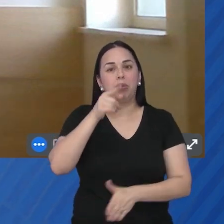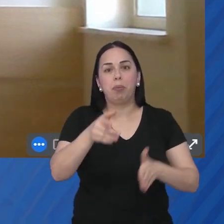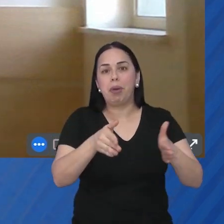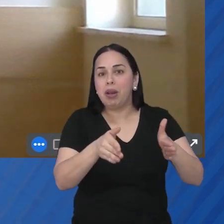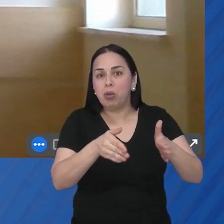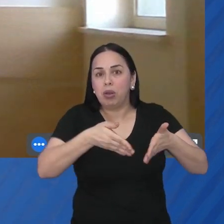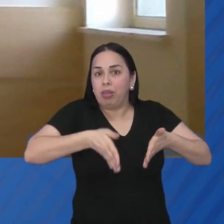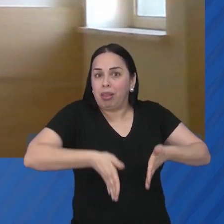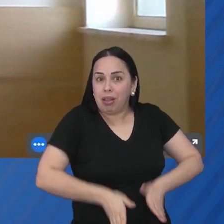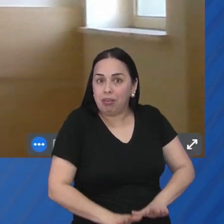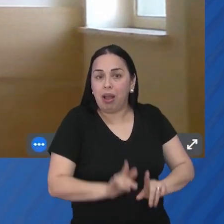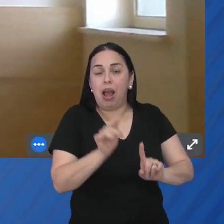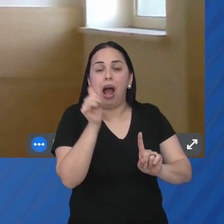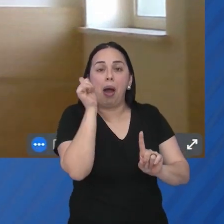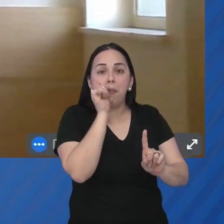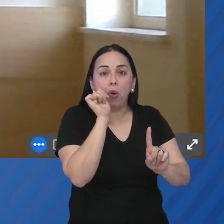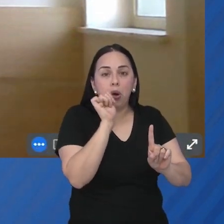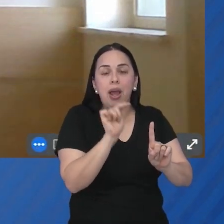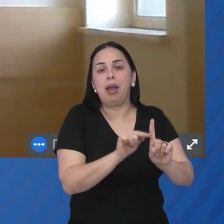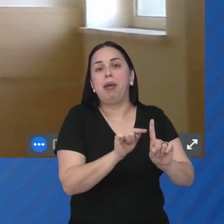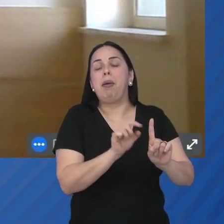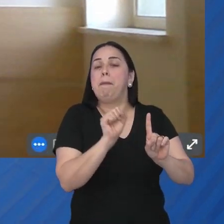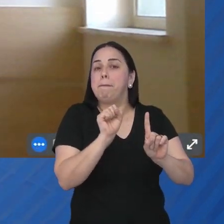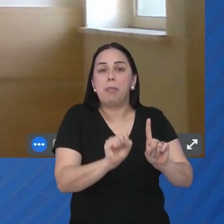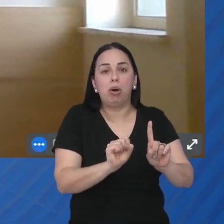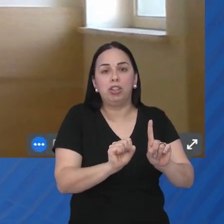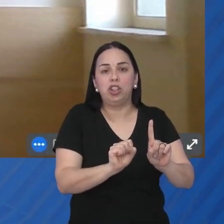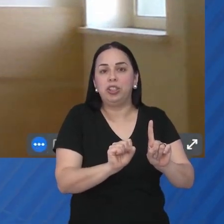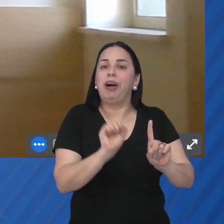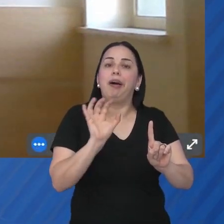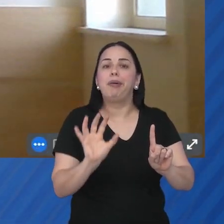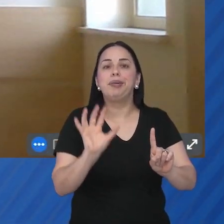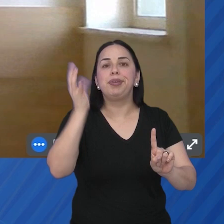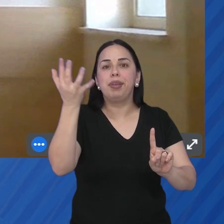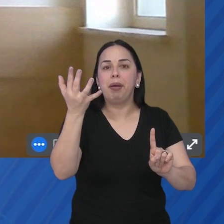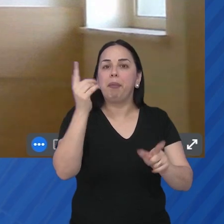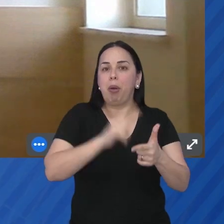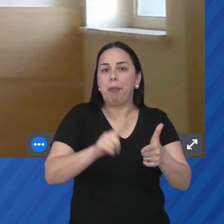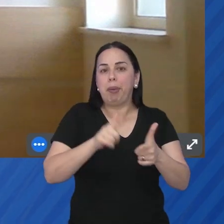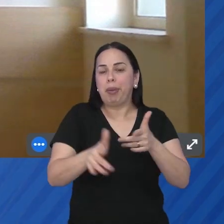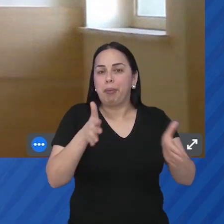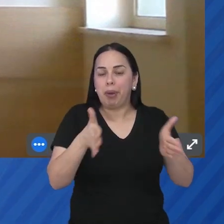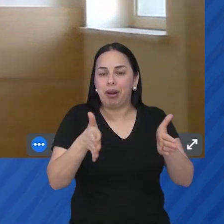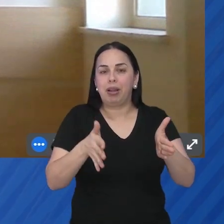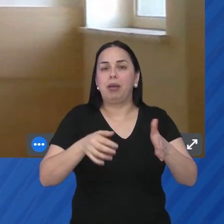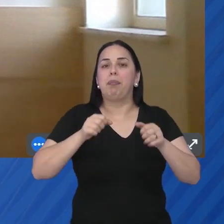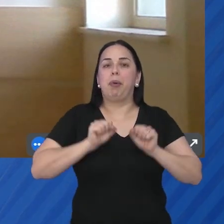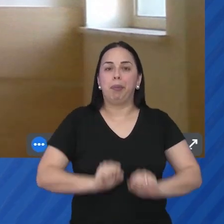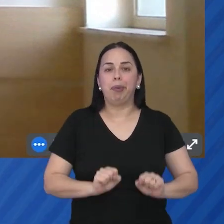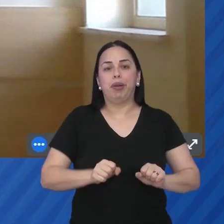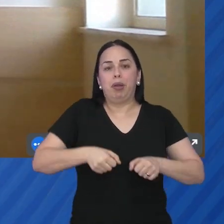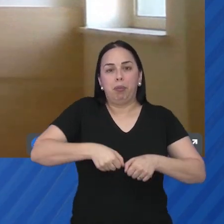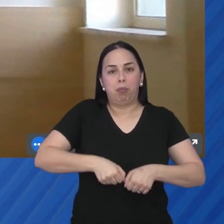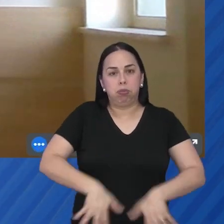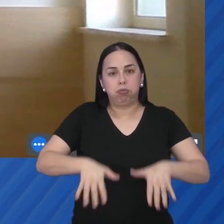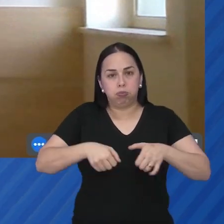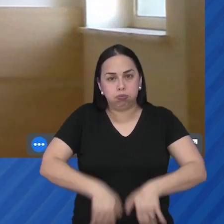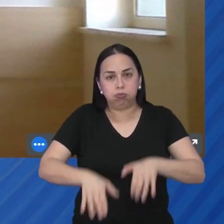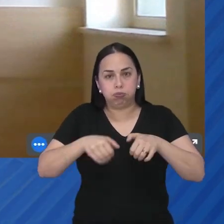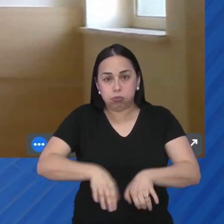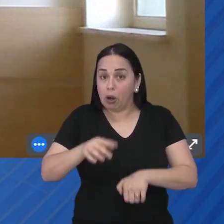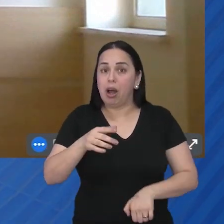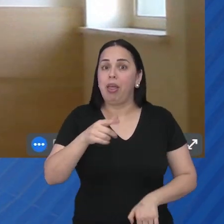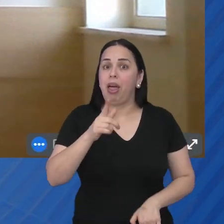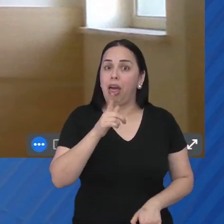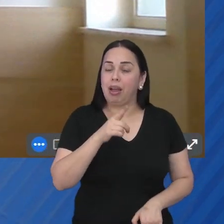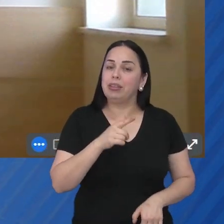o risco na hora do parto, porque essa mulher pode ter problema para coagulação. O sangue não coagula, e aí ela tem uma